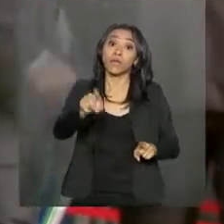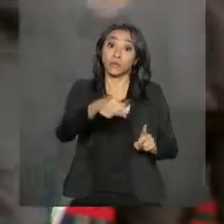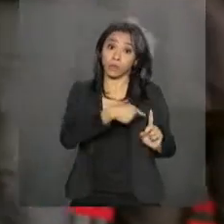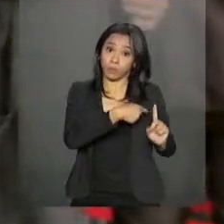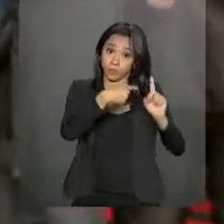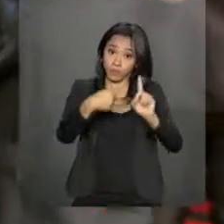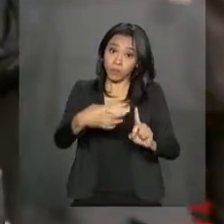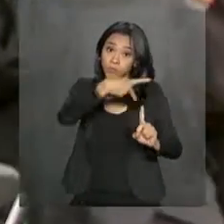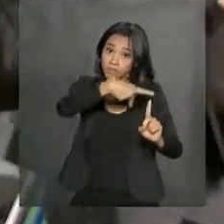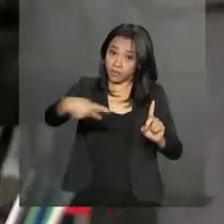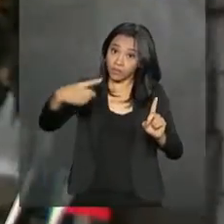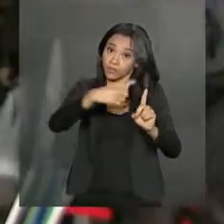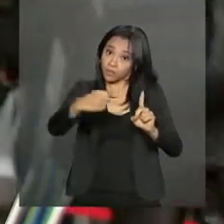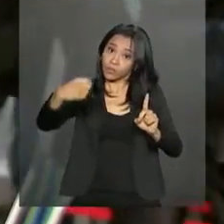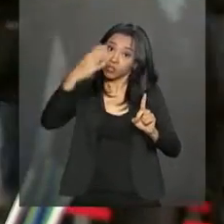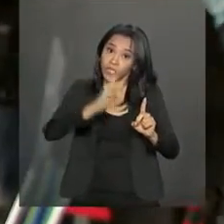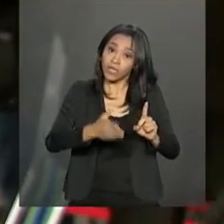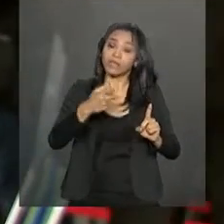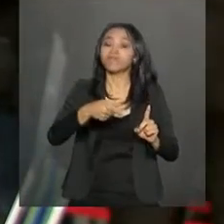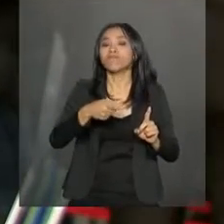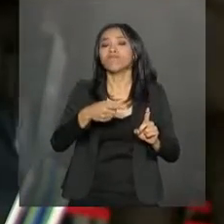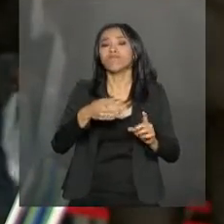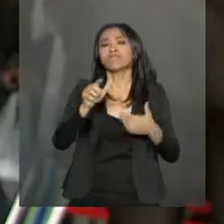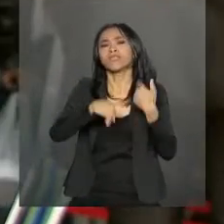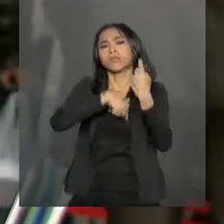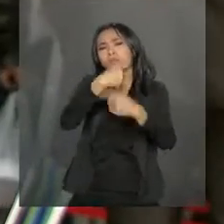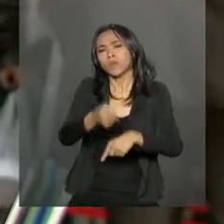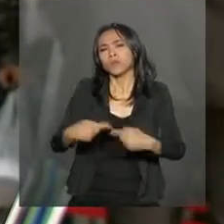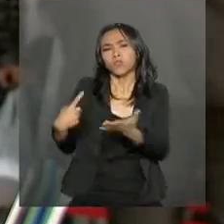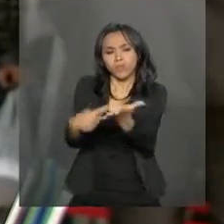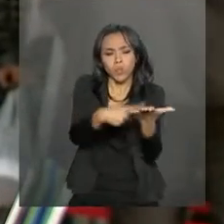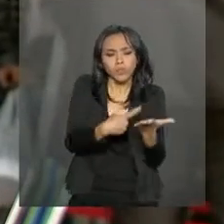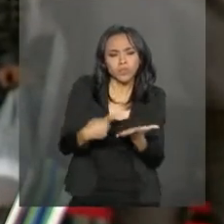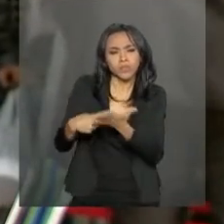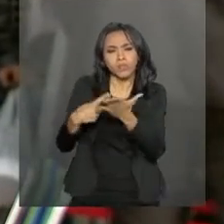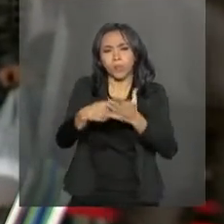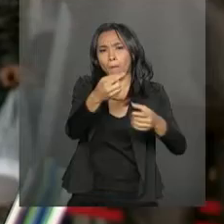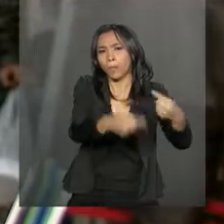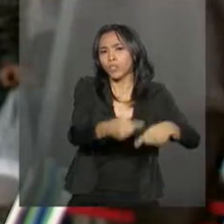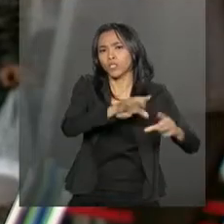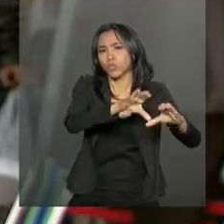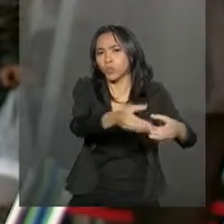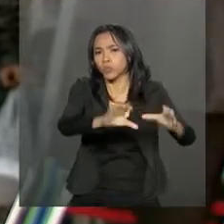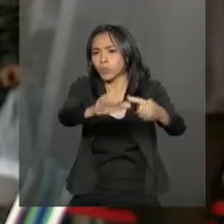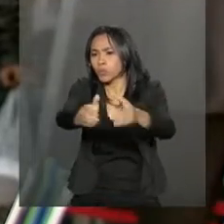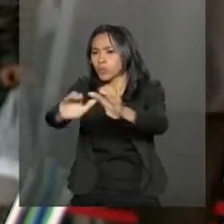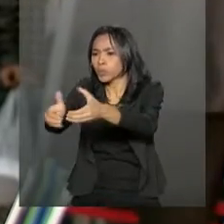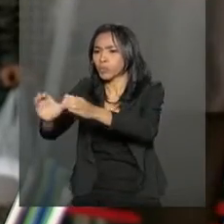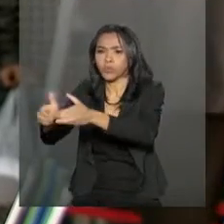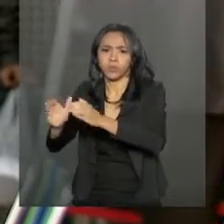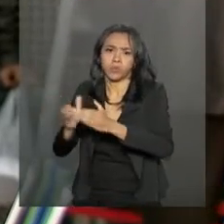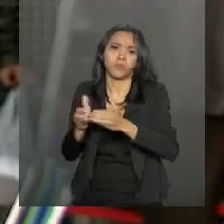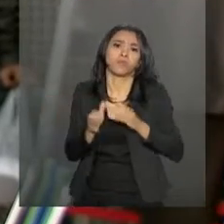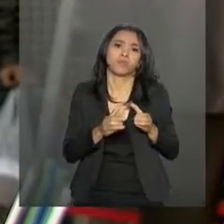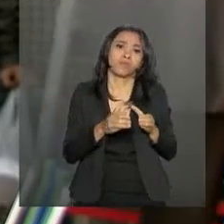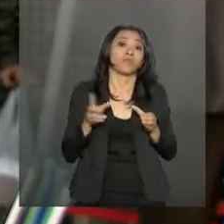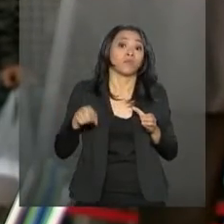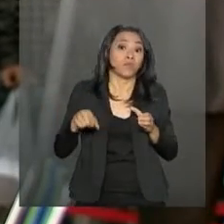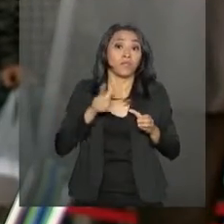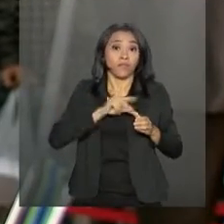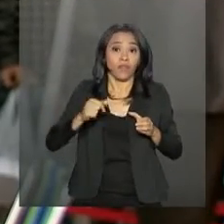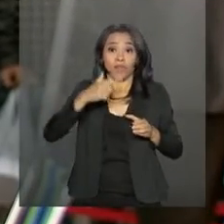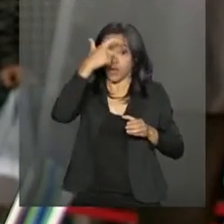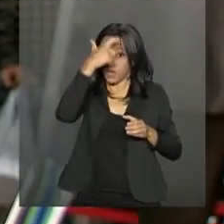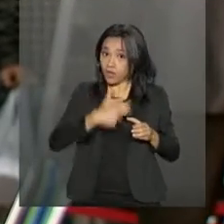junho e depois começam as reuniões de articulação política ele junto de bolsonaro junto de ônix lorenzoni que as vai